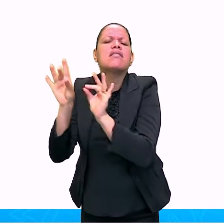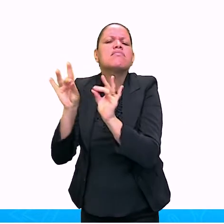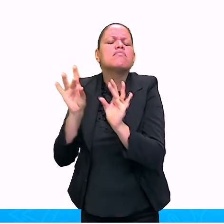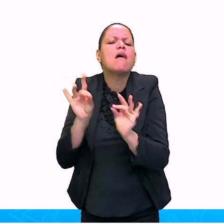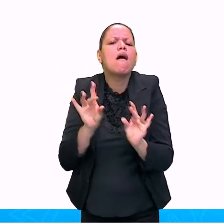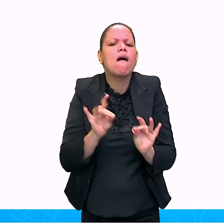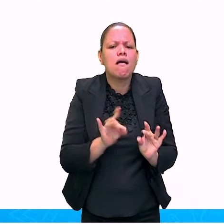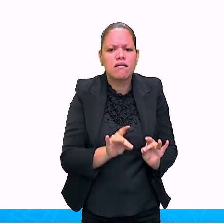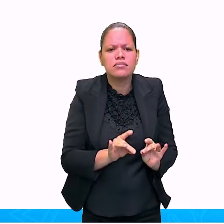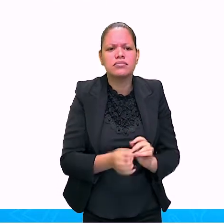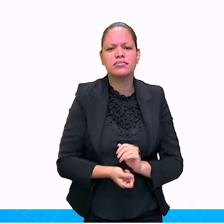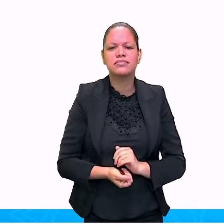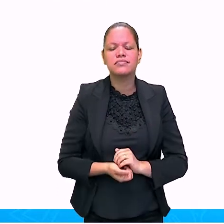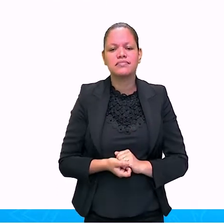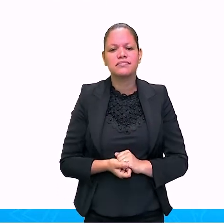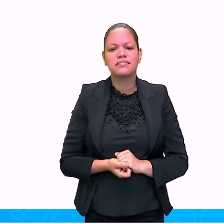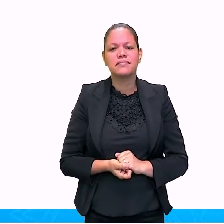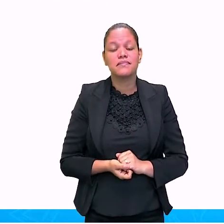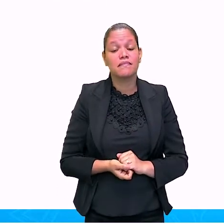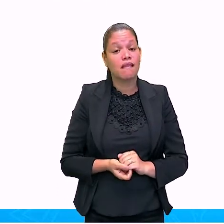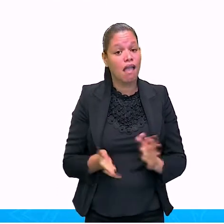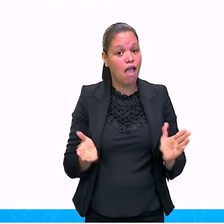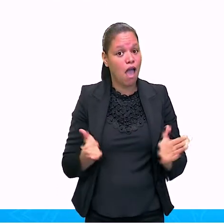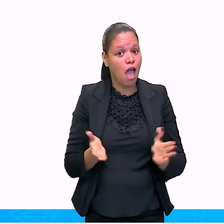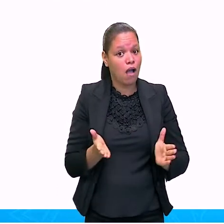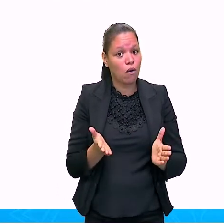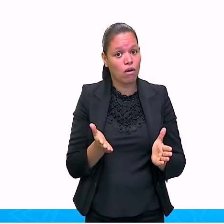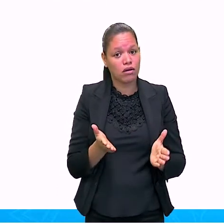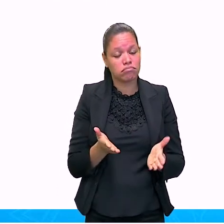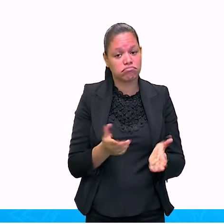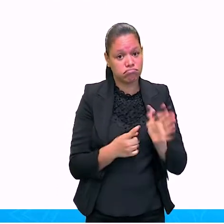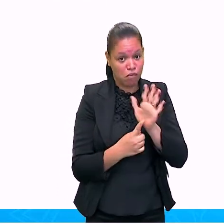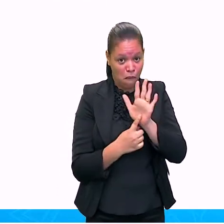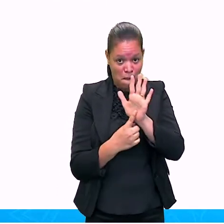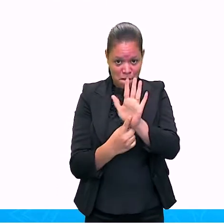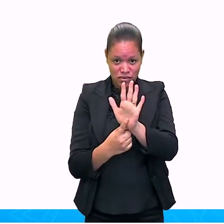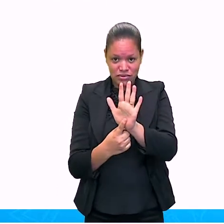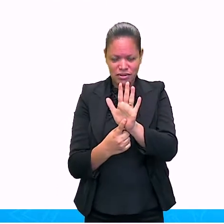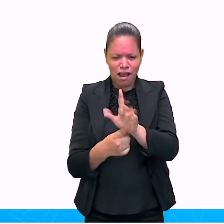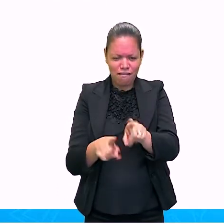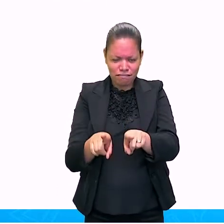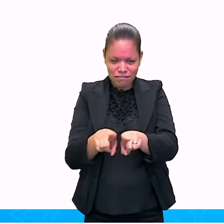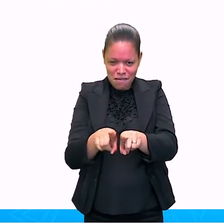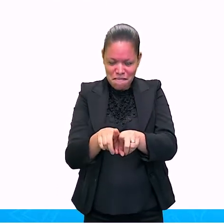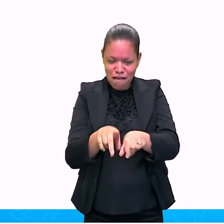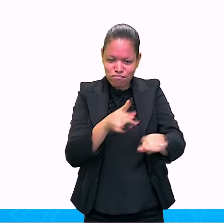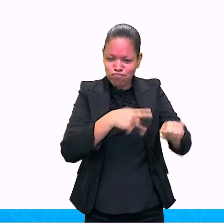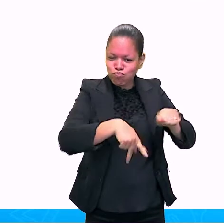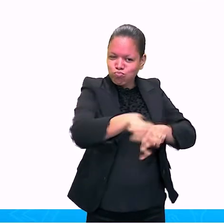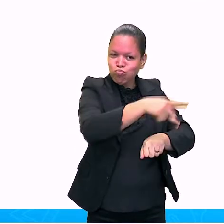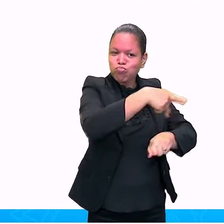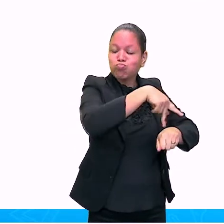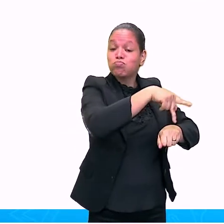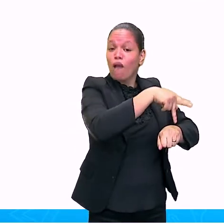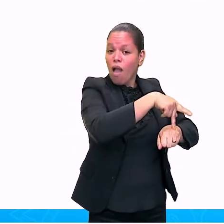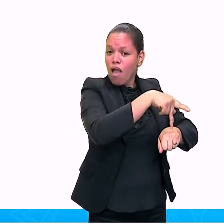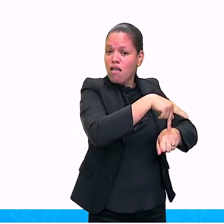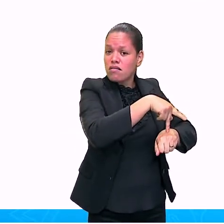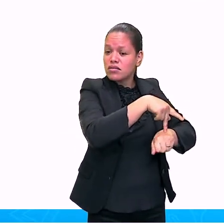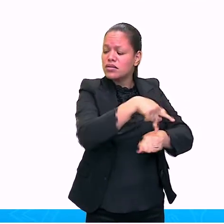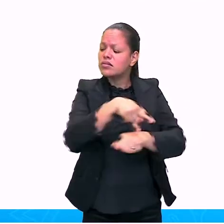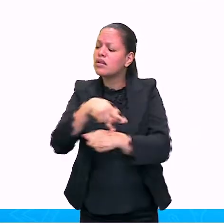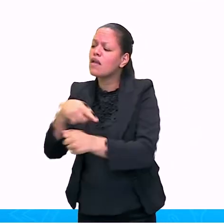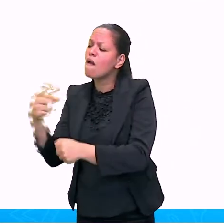barroco. Vamos olhar também agora um dos principais países que vieram para o Brasil fazer